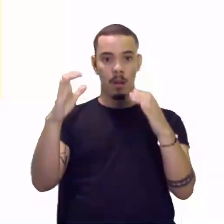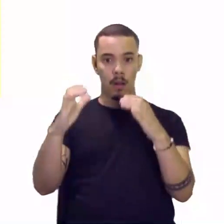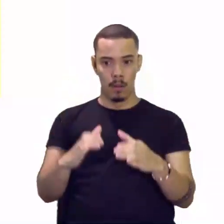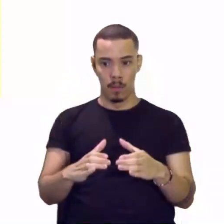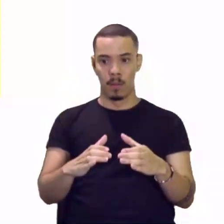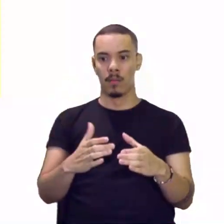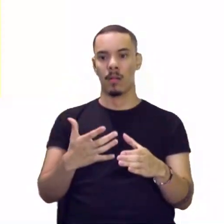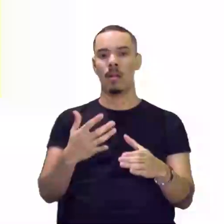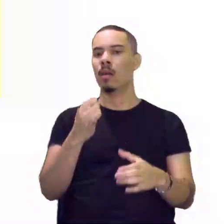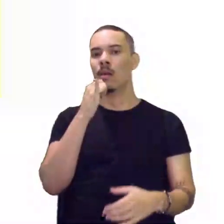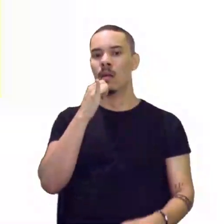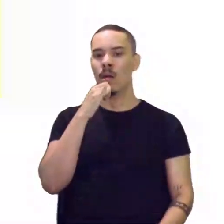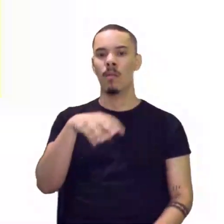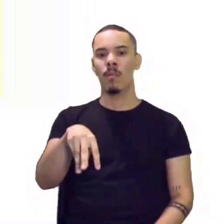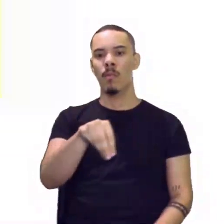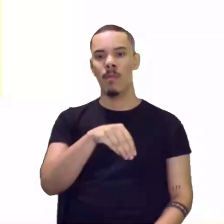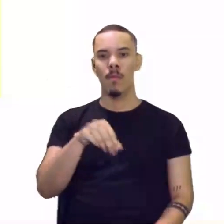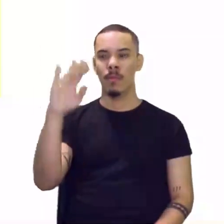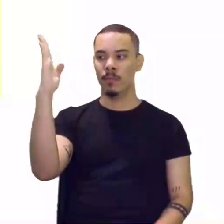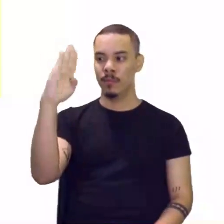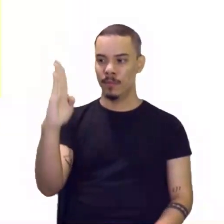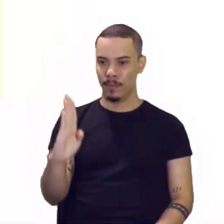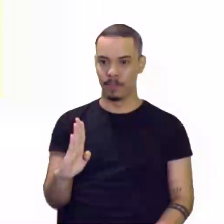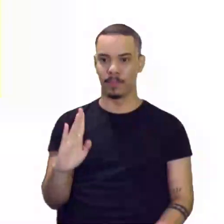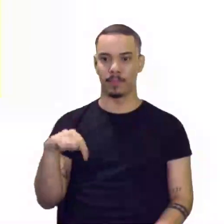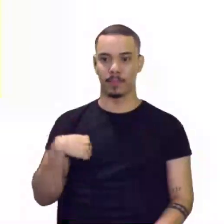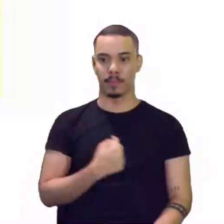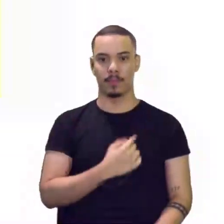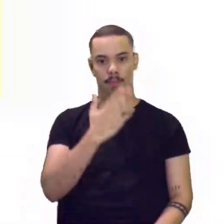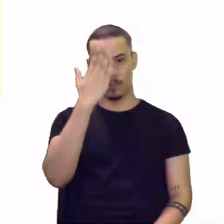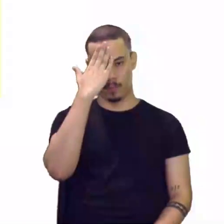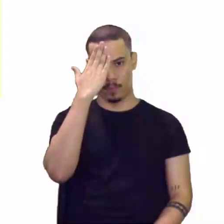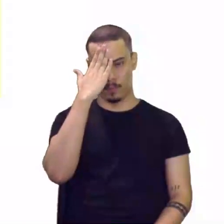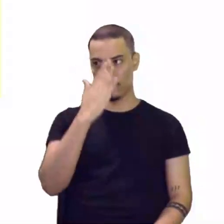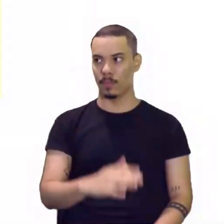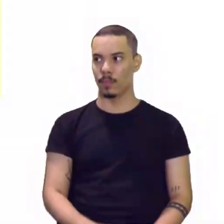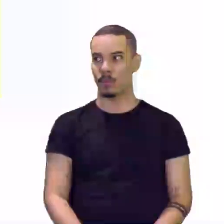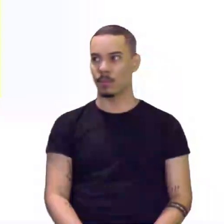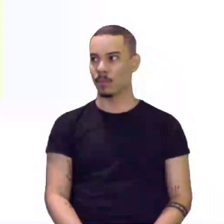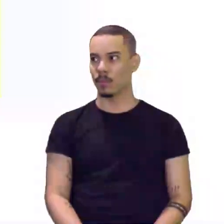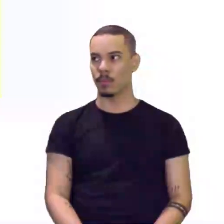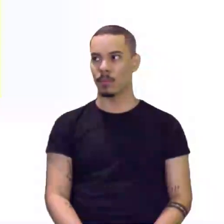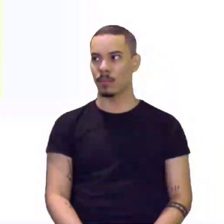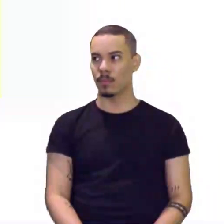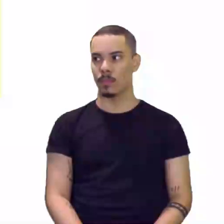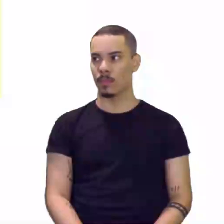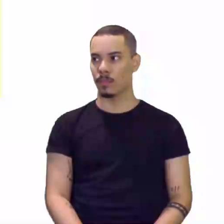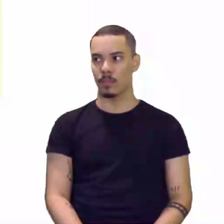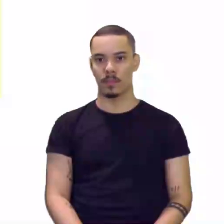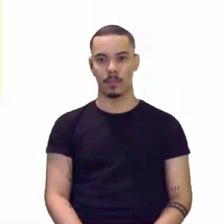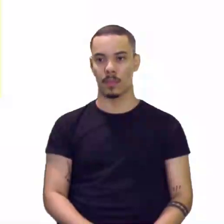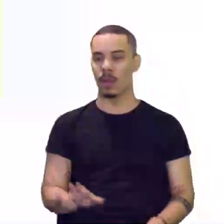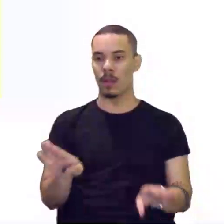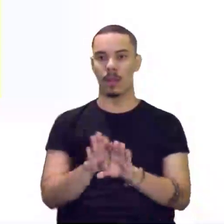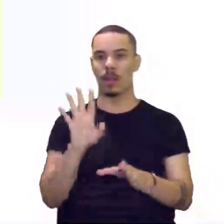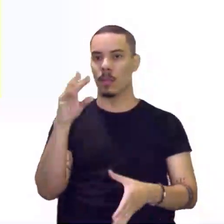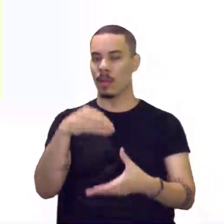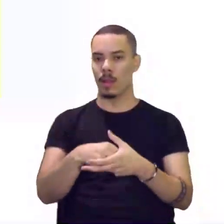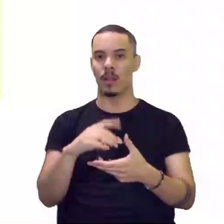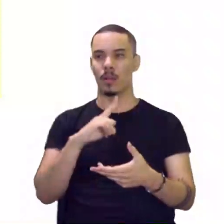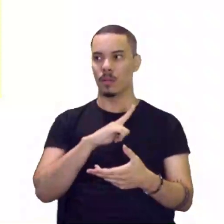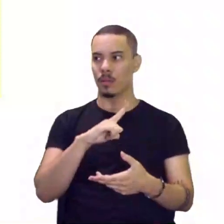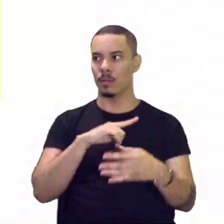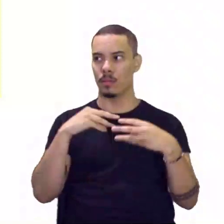por exemplo, território nacional brasileiro. A gente, vem aqui com a gente rapidamente. A gente, dentro desse território brasileiro, a gente